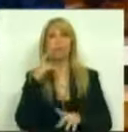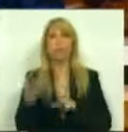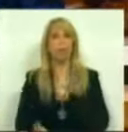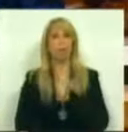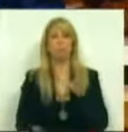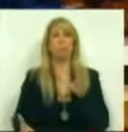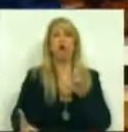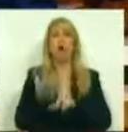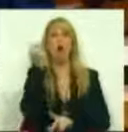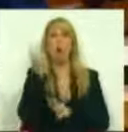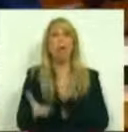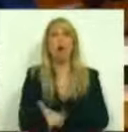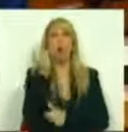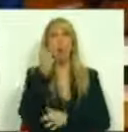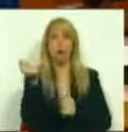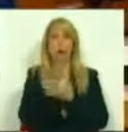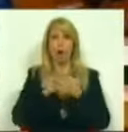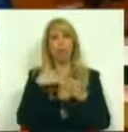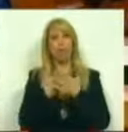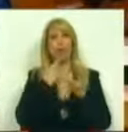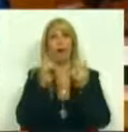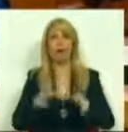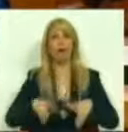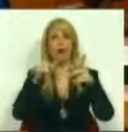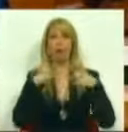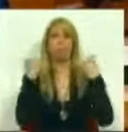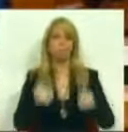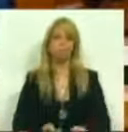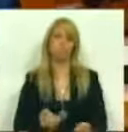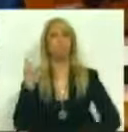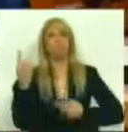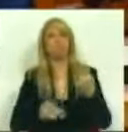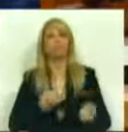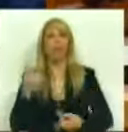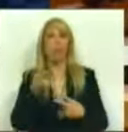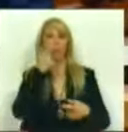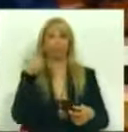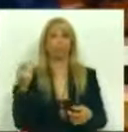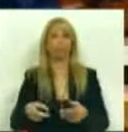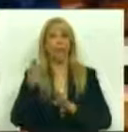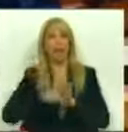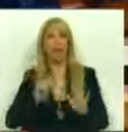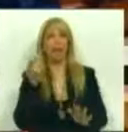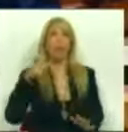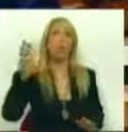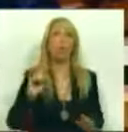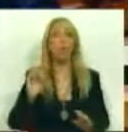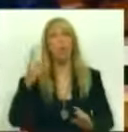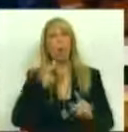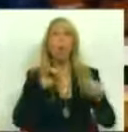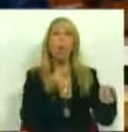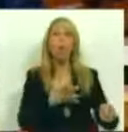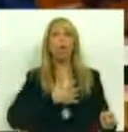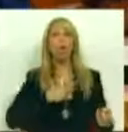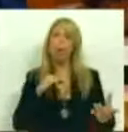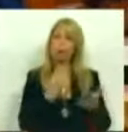a economia para voltar a crescer. Quando muitos desdenham da regra de ouro, ou quando outros não lhe querem conferir de forma